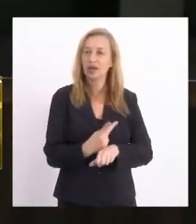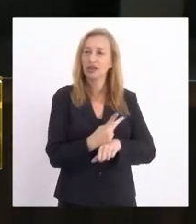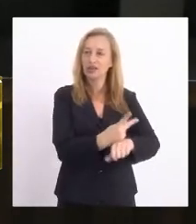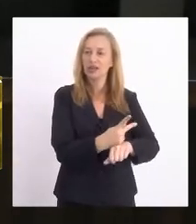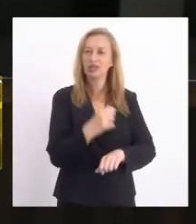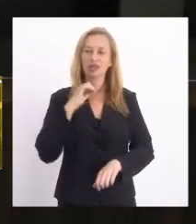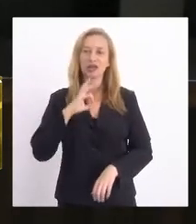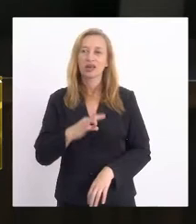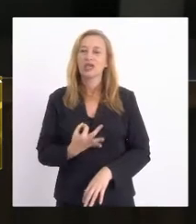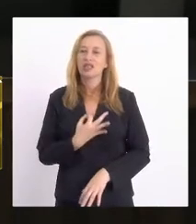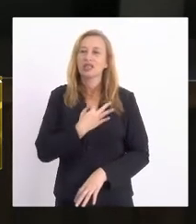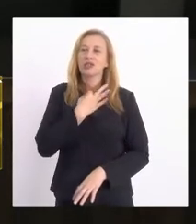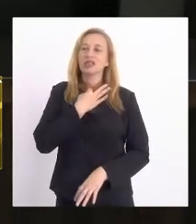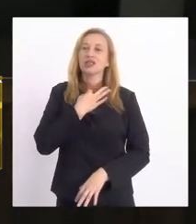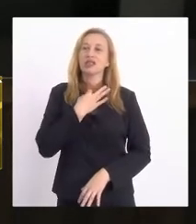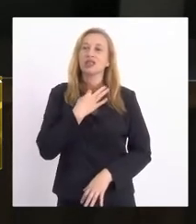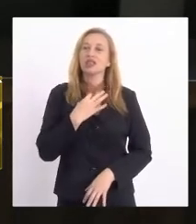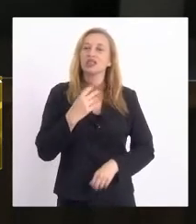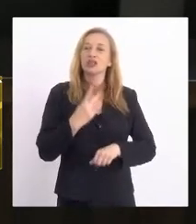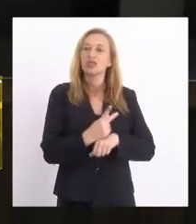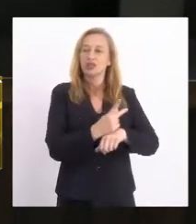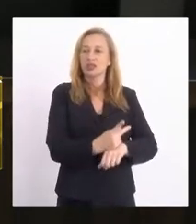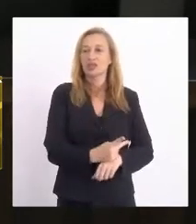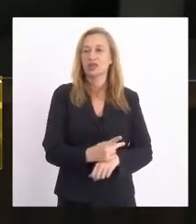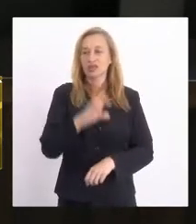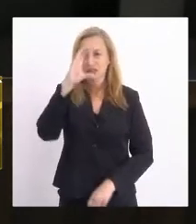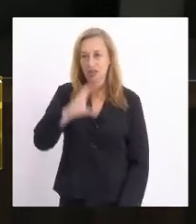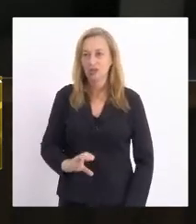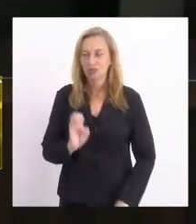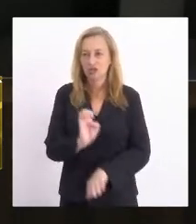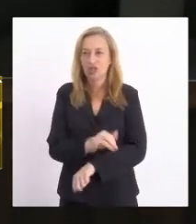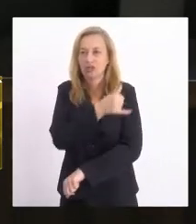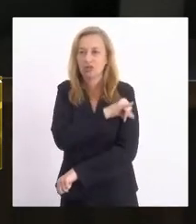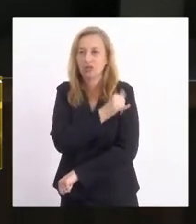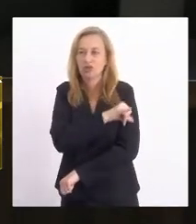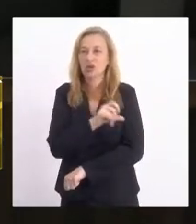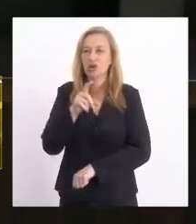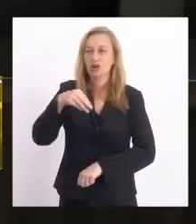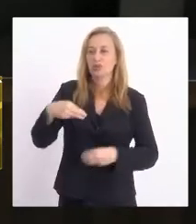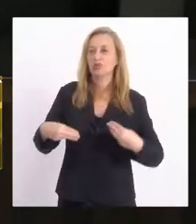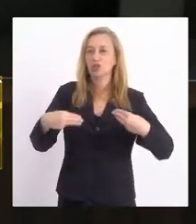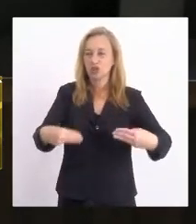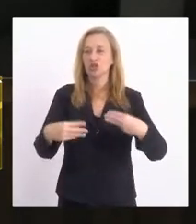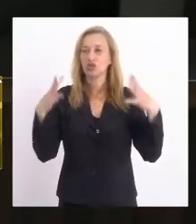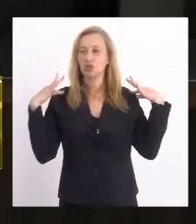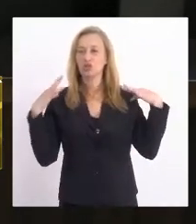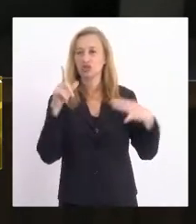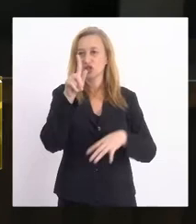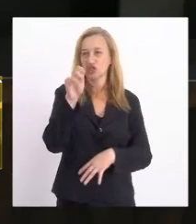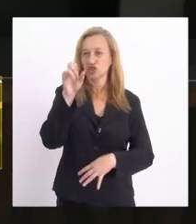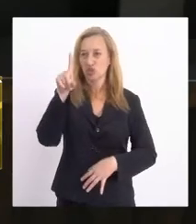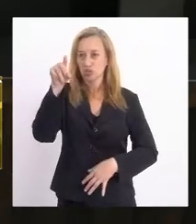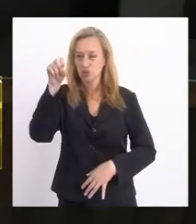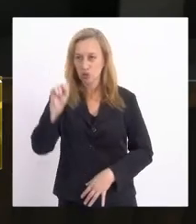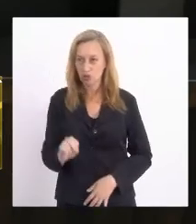e o Título de Cidadão do Estado do Rio de Janeiro ao Ministro do Turismo Gilson Machado